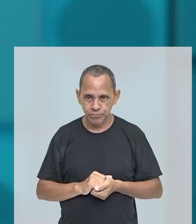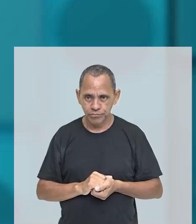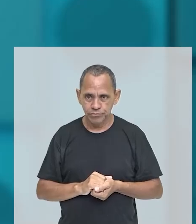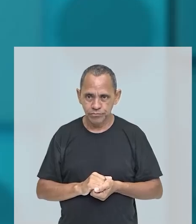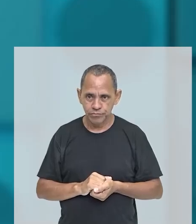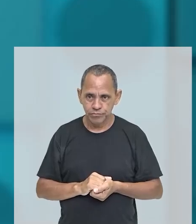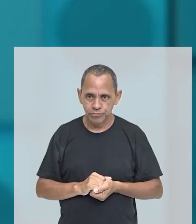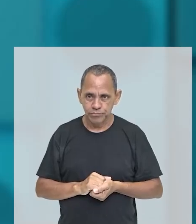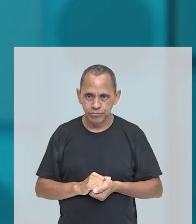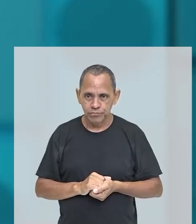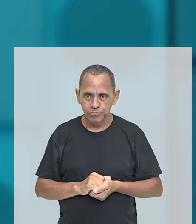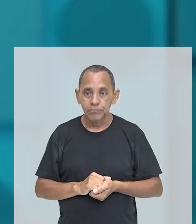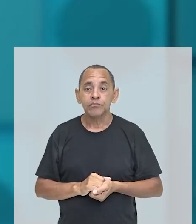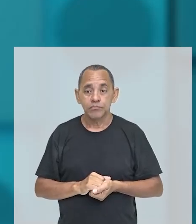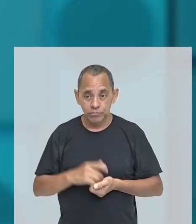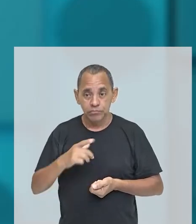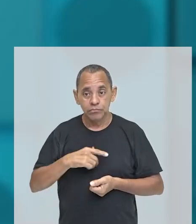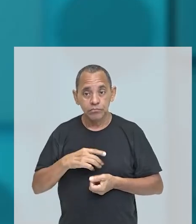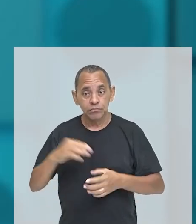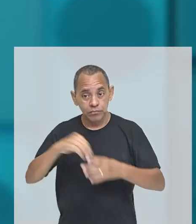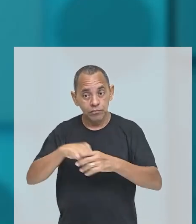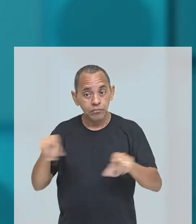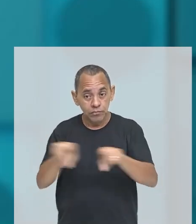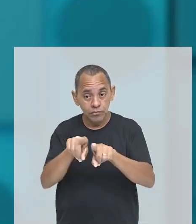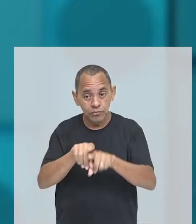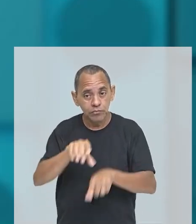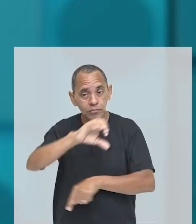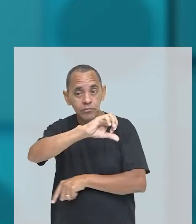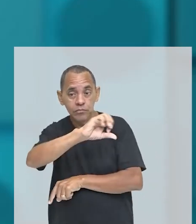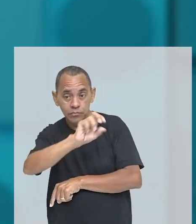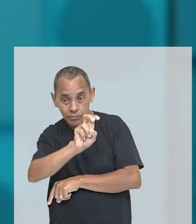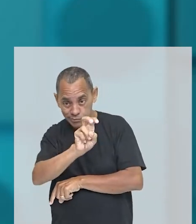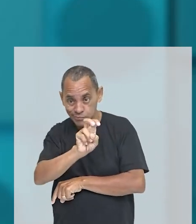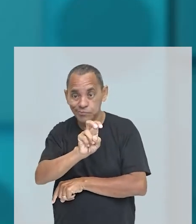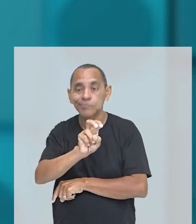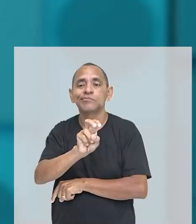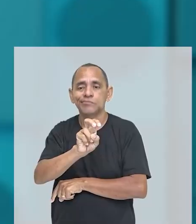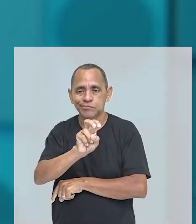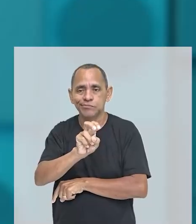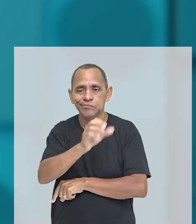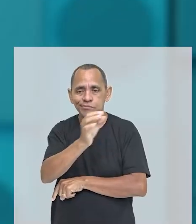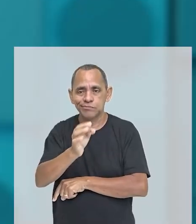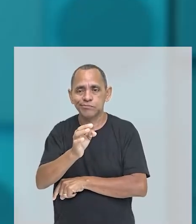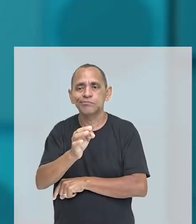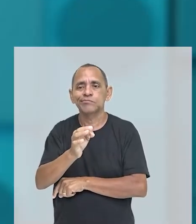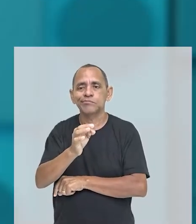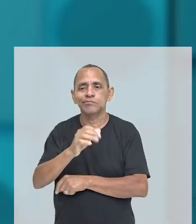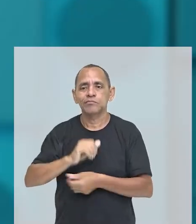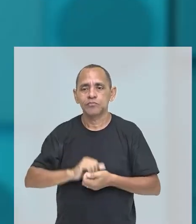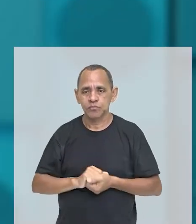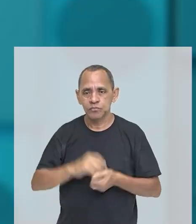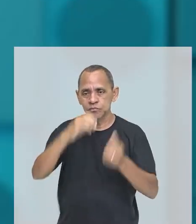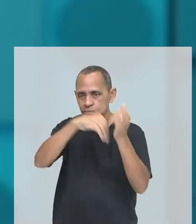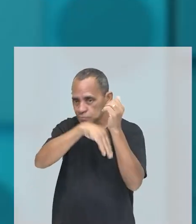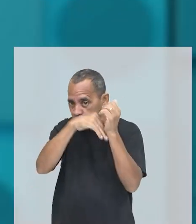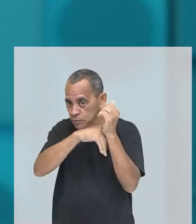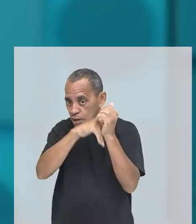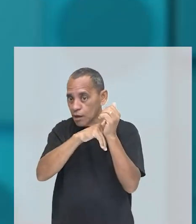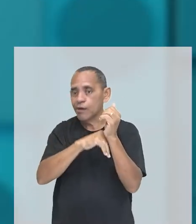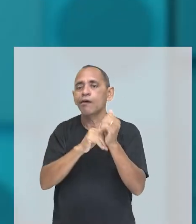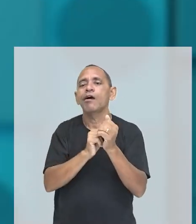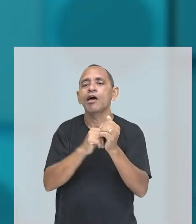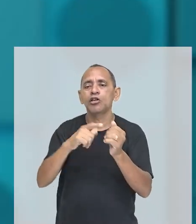estão por aí, e compõem cerca de 95% do que existe no universo. Aí tudo que nós vimos de estrela, de galáxias e tudo